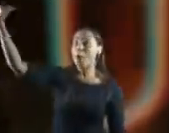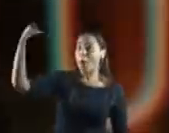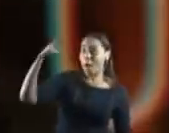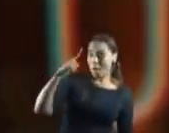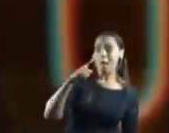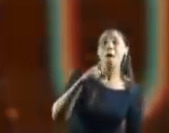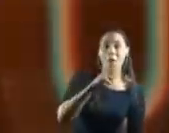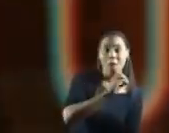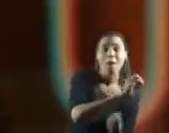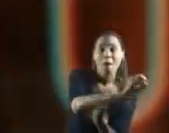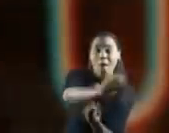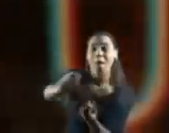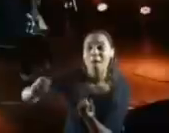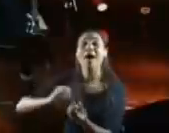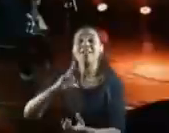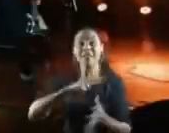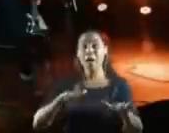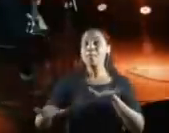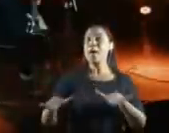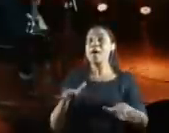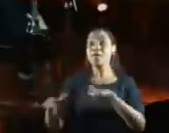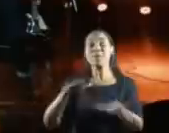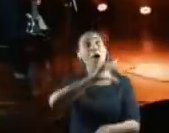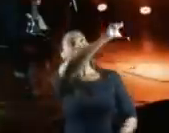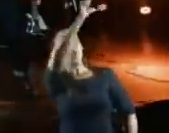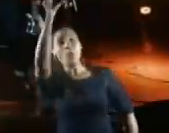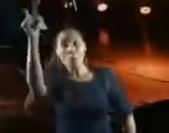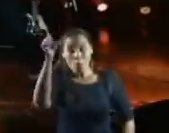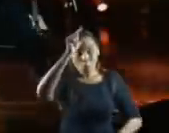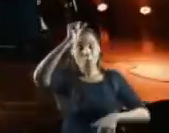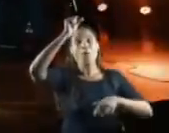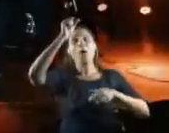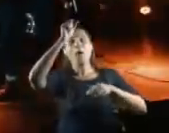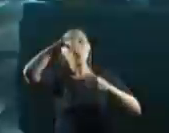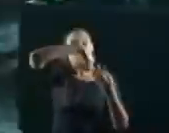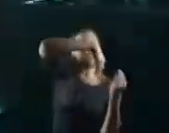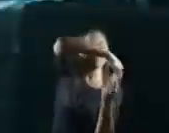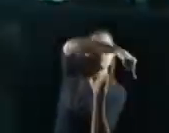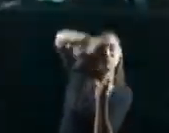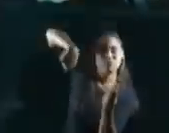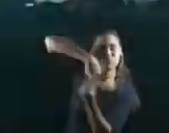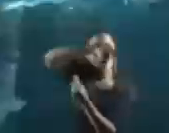tem um movimento de exceção, e a lua faz de seu próprio eixo.